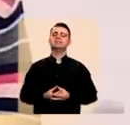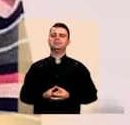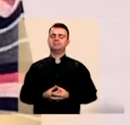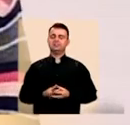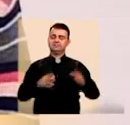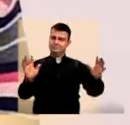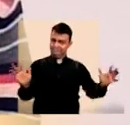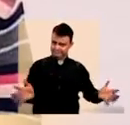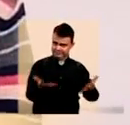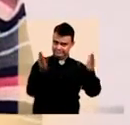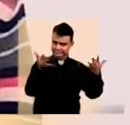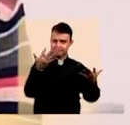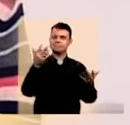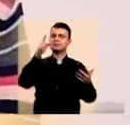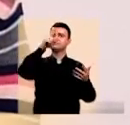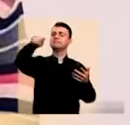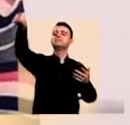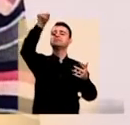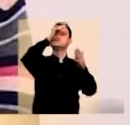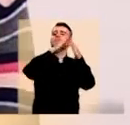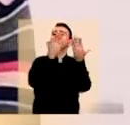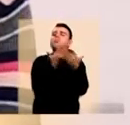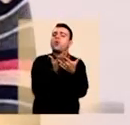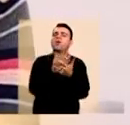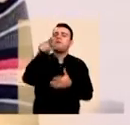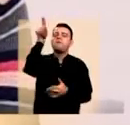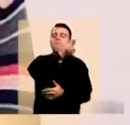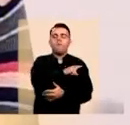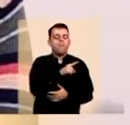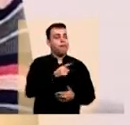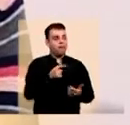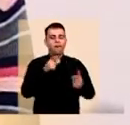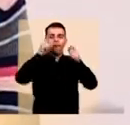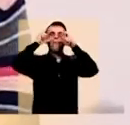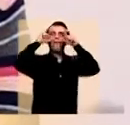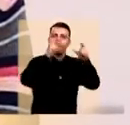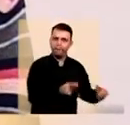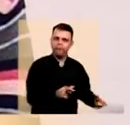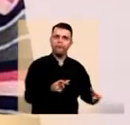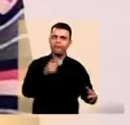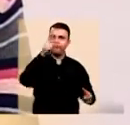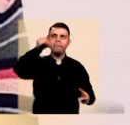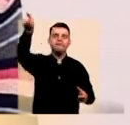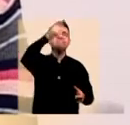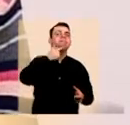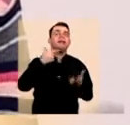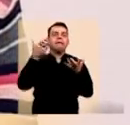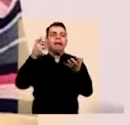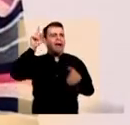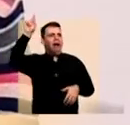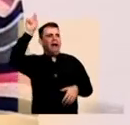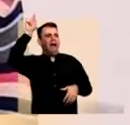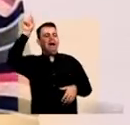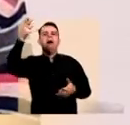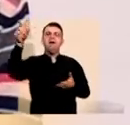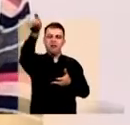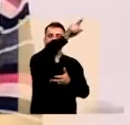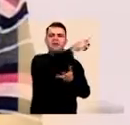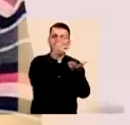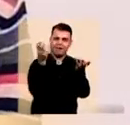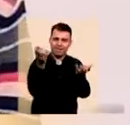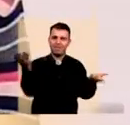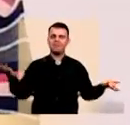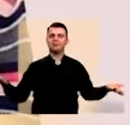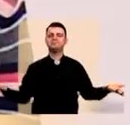Que incentiva bastante, as escolas ficam loucas, né? Porque todas querem participar, né?